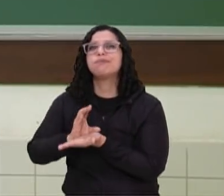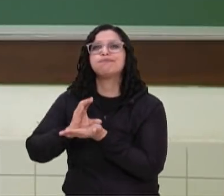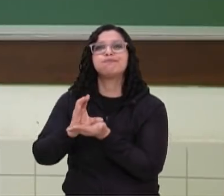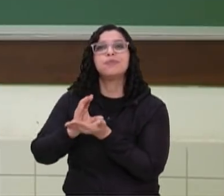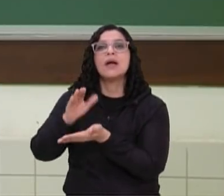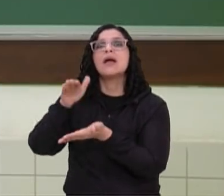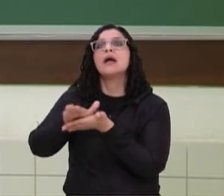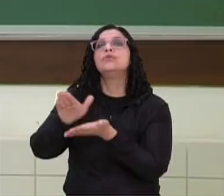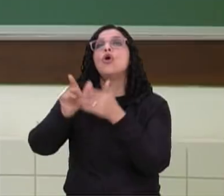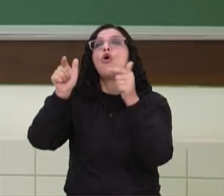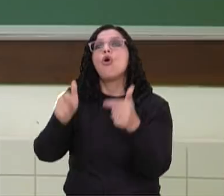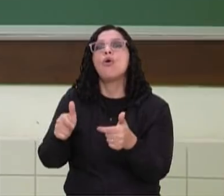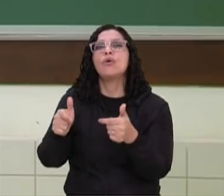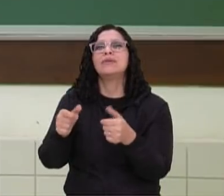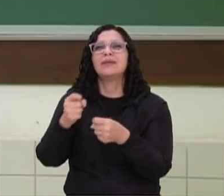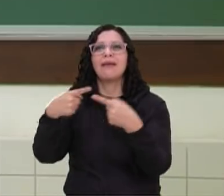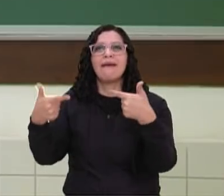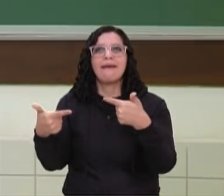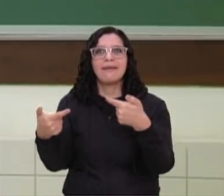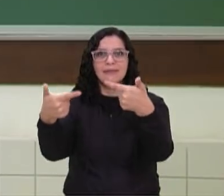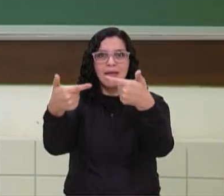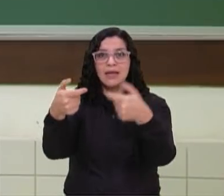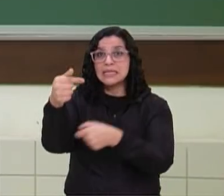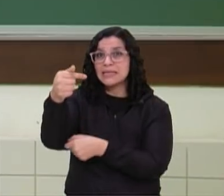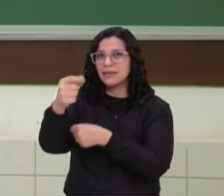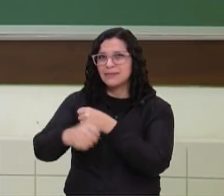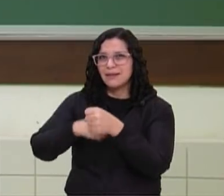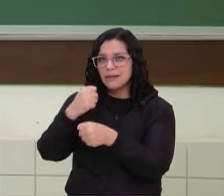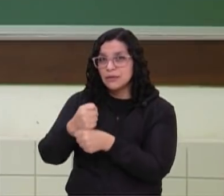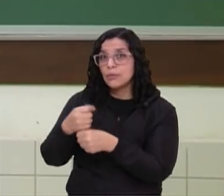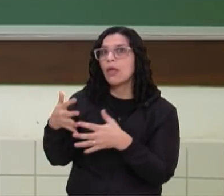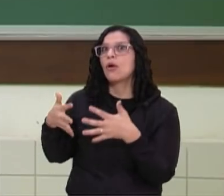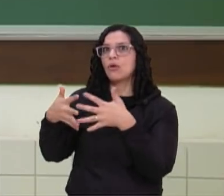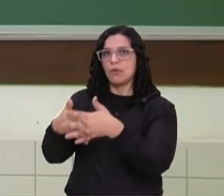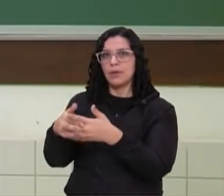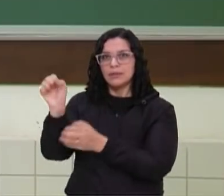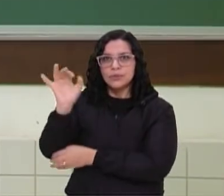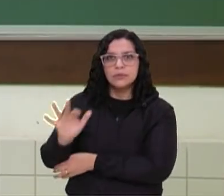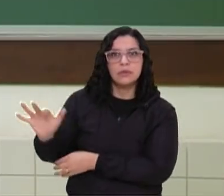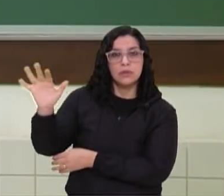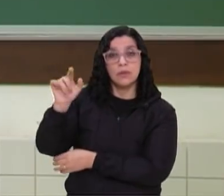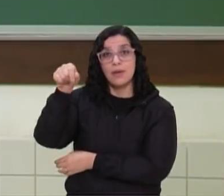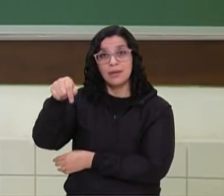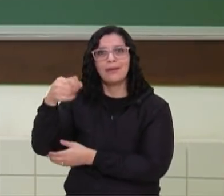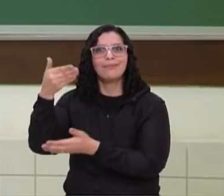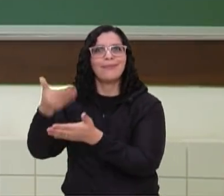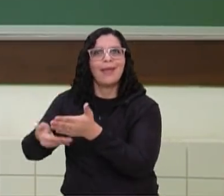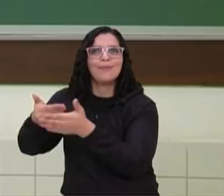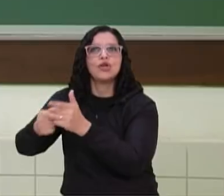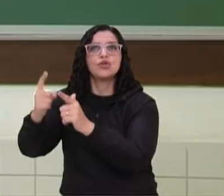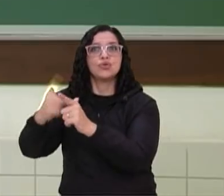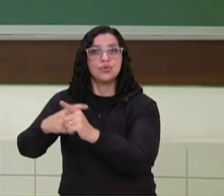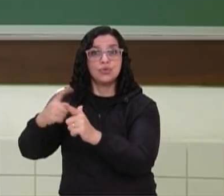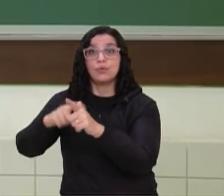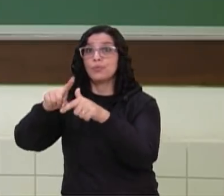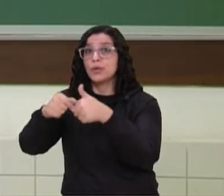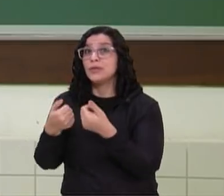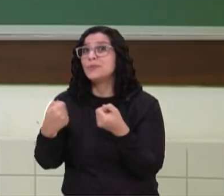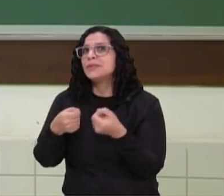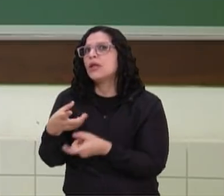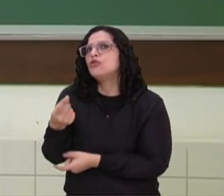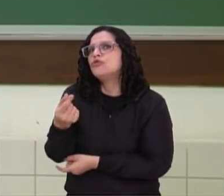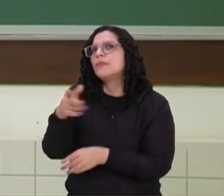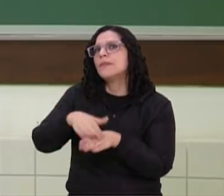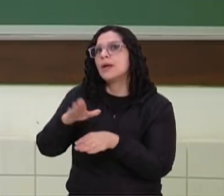na Guerra dos 7 Anos, nessa complicada guerra que foi para a Europa. E eles vão querer novos investimentos